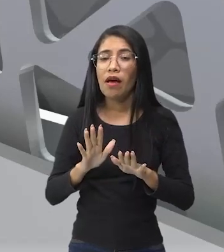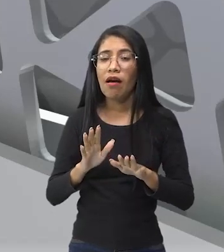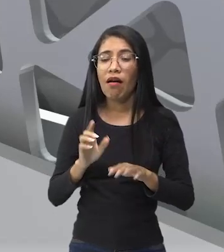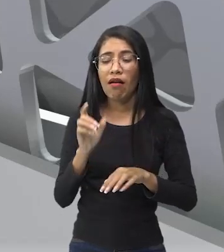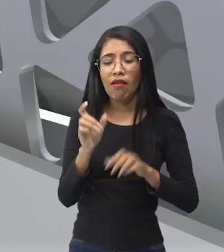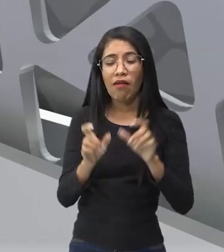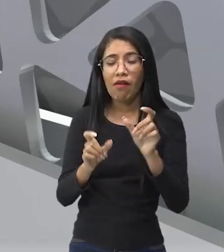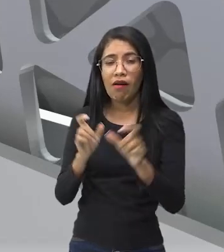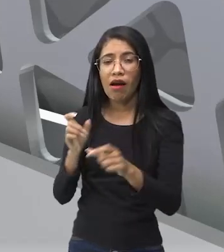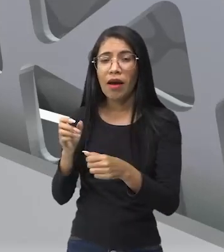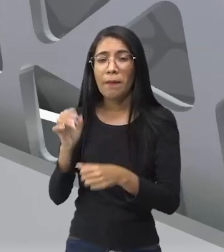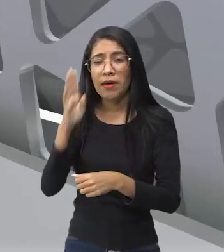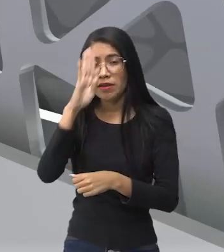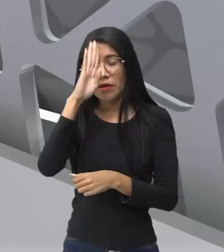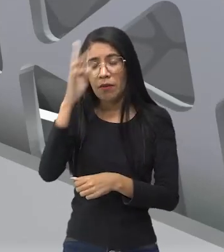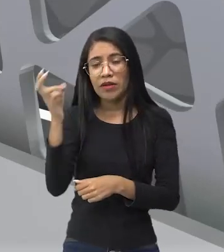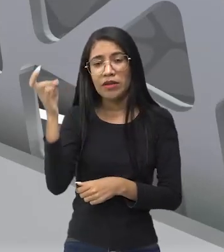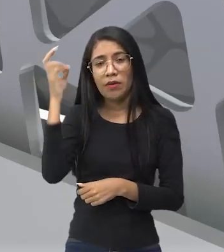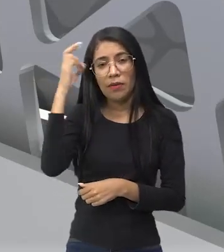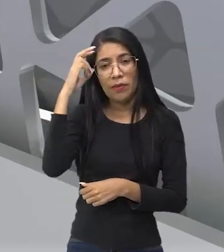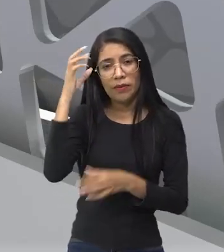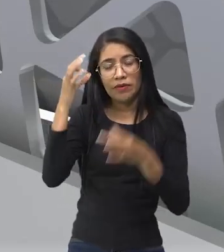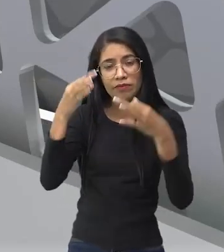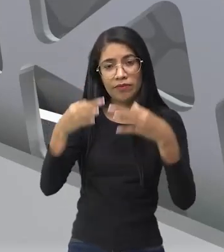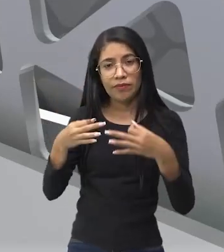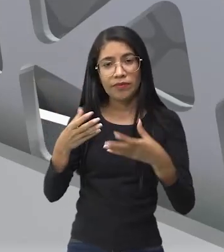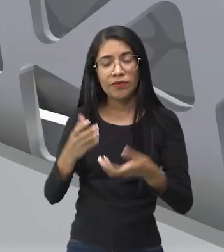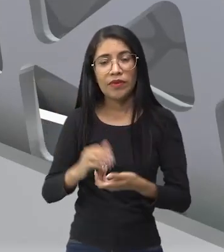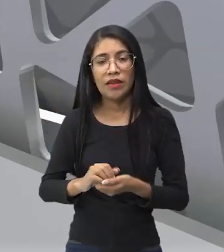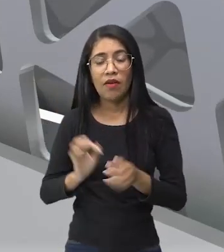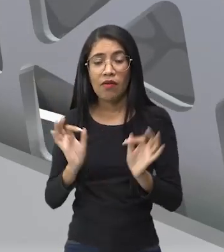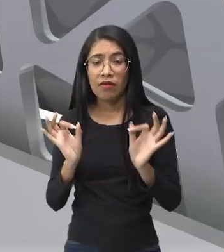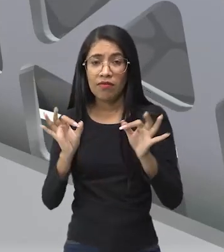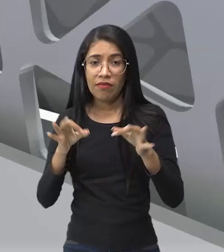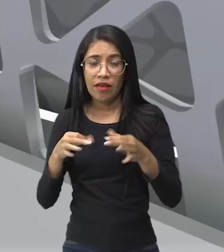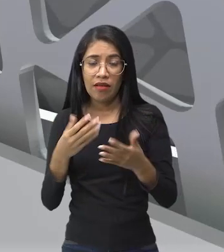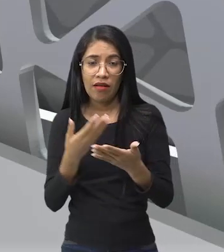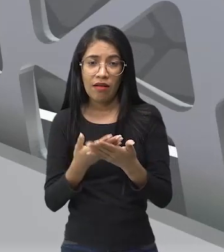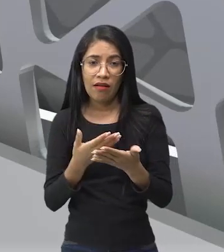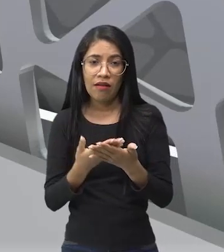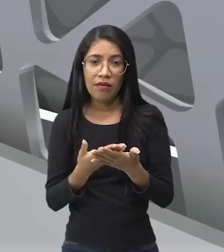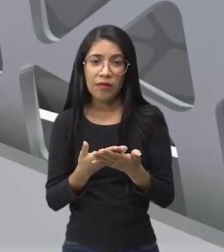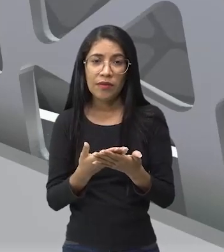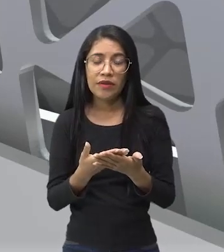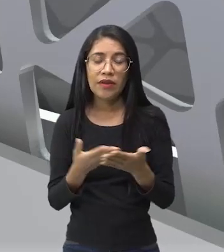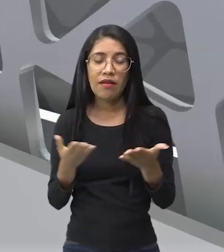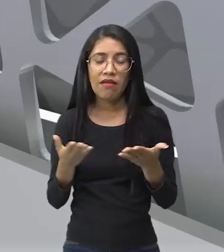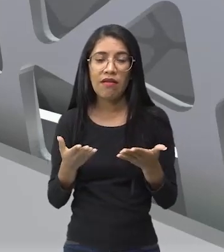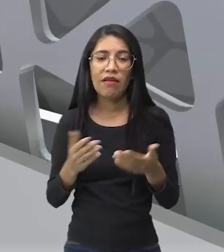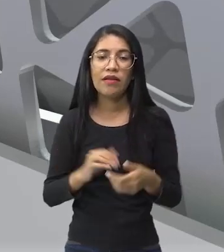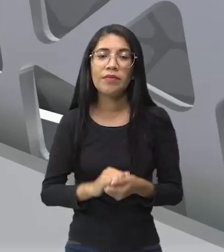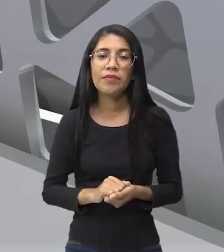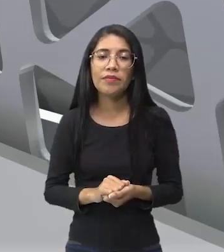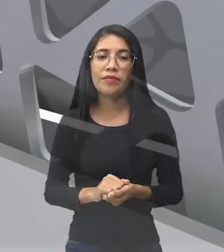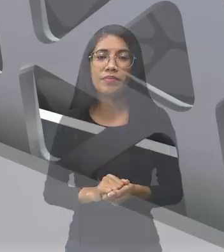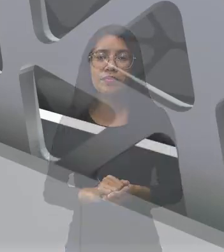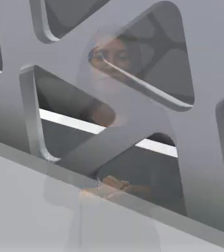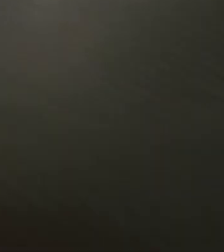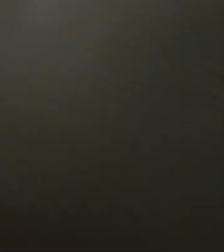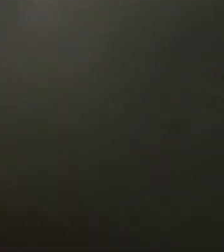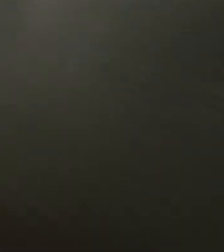outros, principalmente culturalmente. Certo? Então, nós vamos finalizando a nossa aula agora, tá?